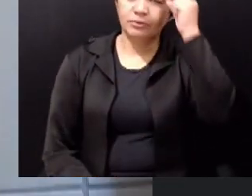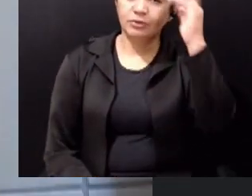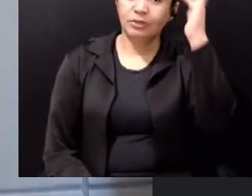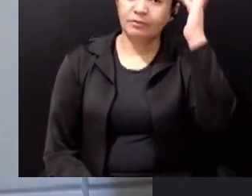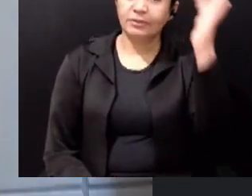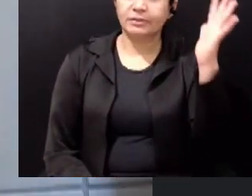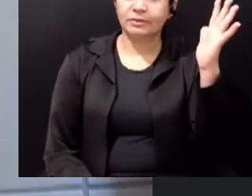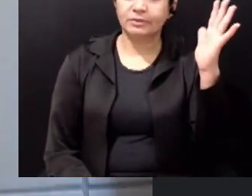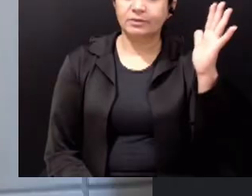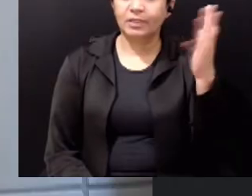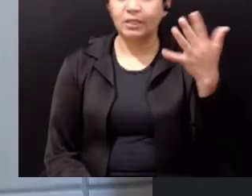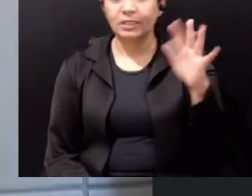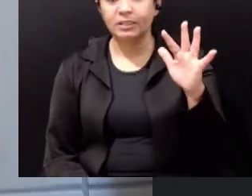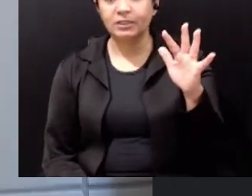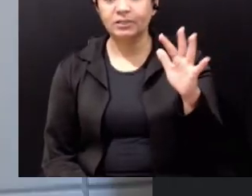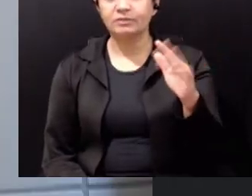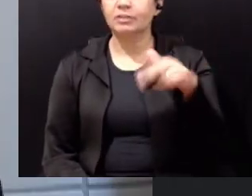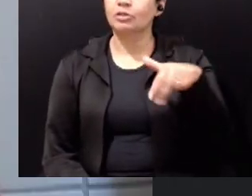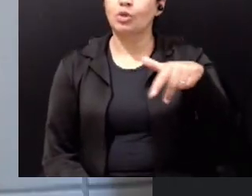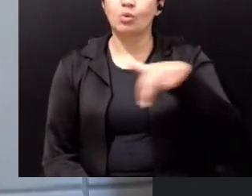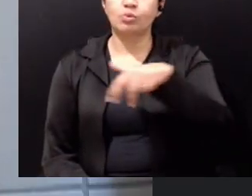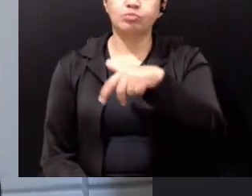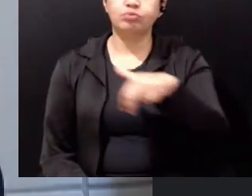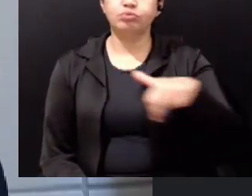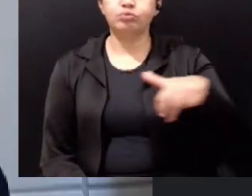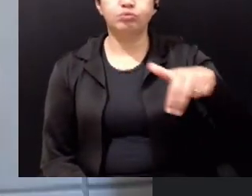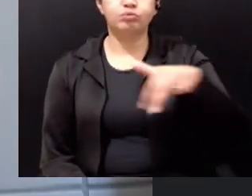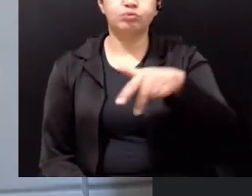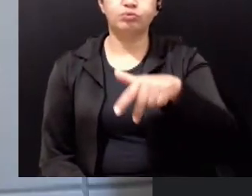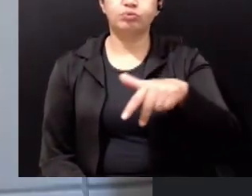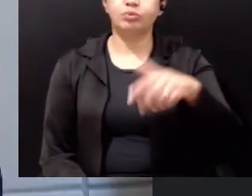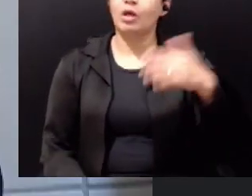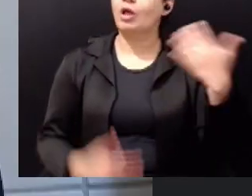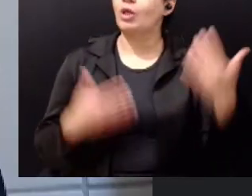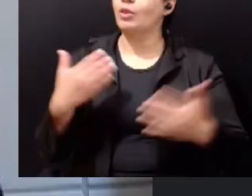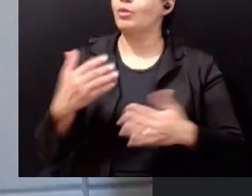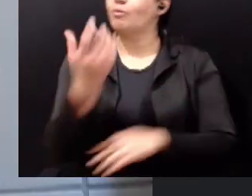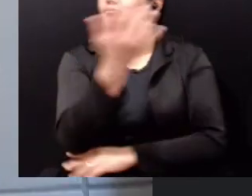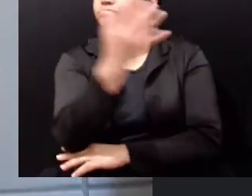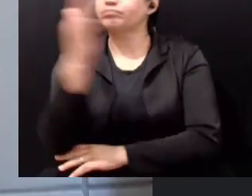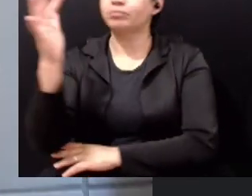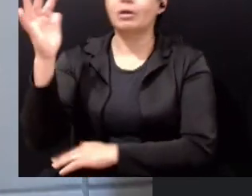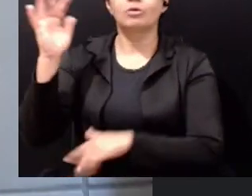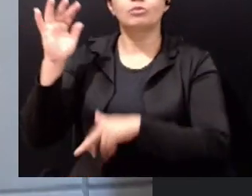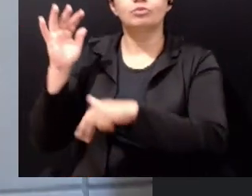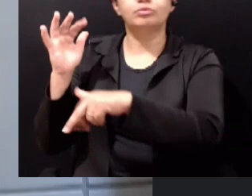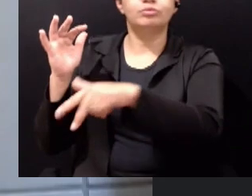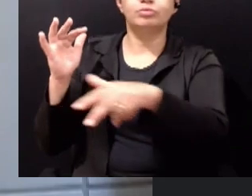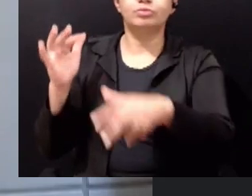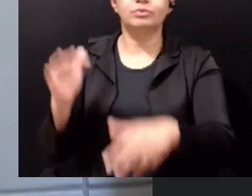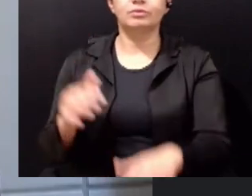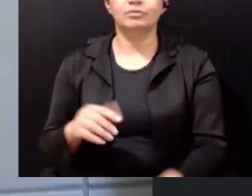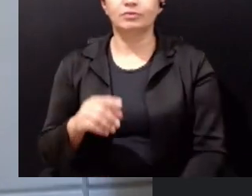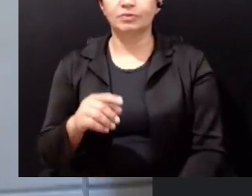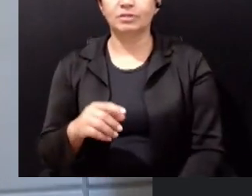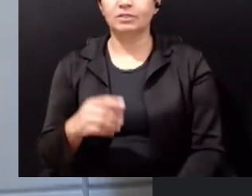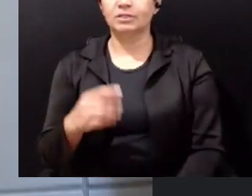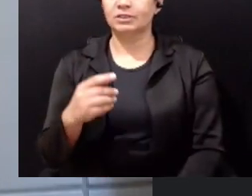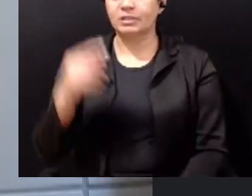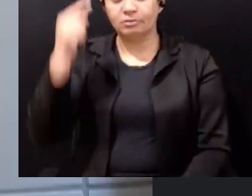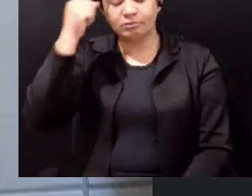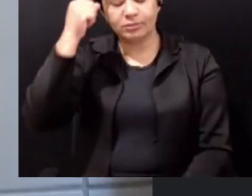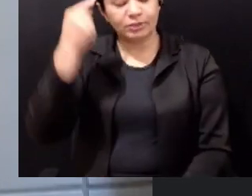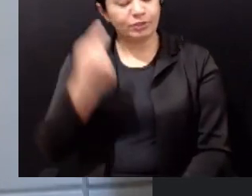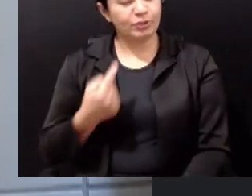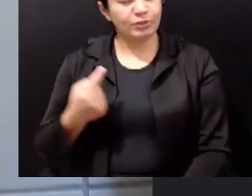e às vezes até uma caminhada num parque, tranquilo, que você tá com você. Às vezes,